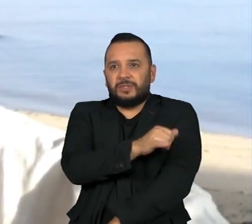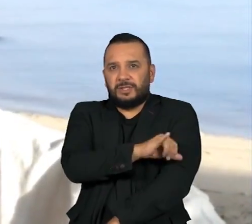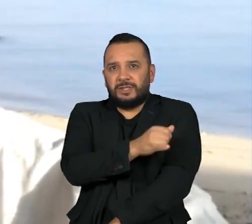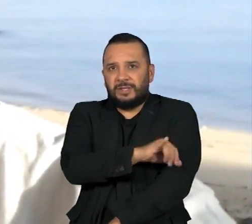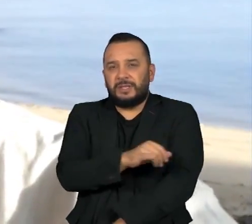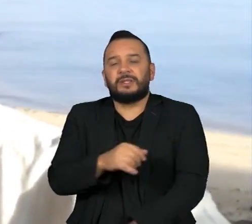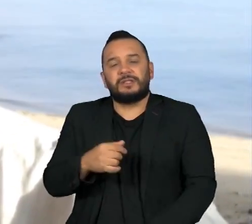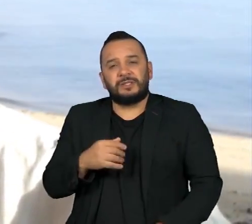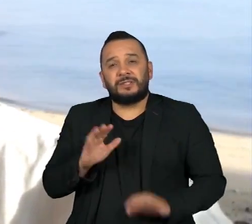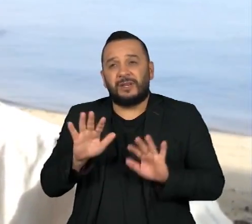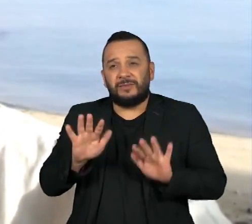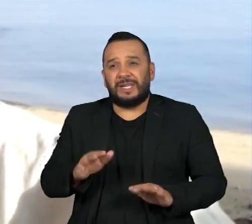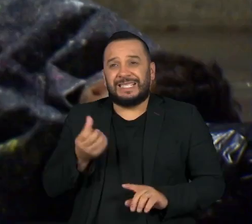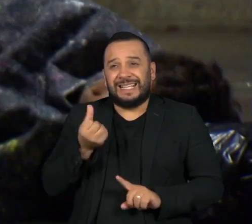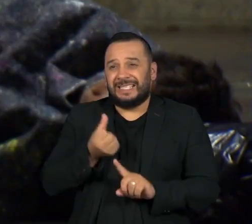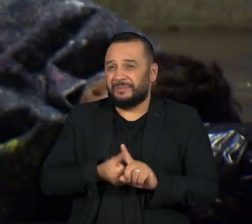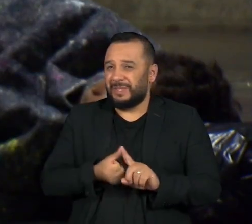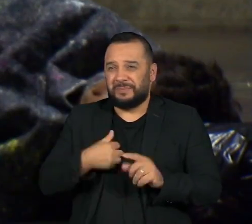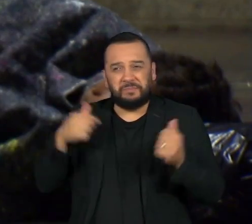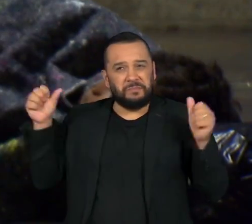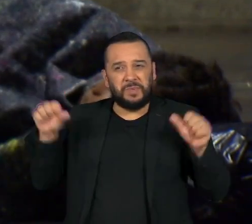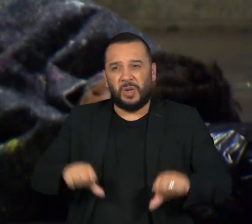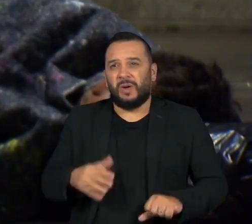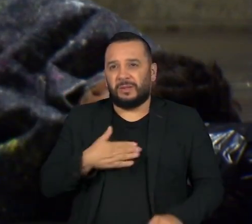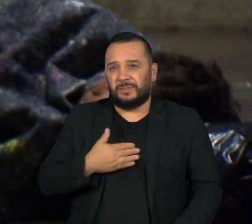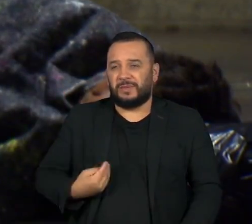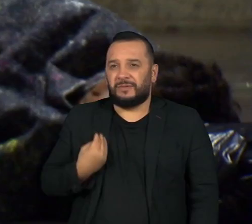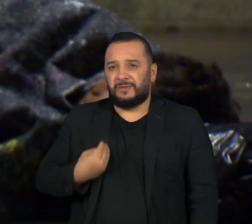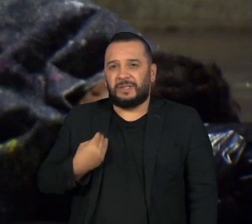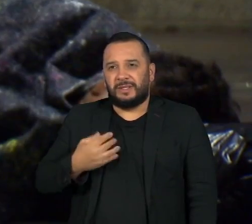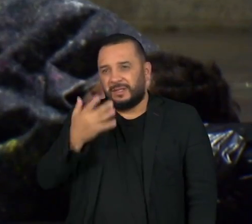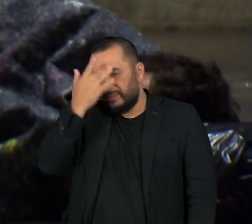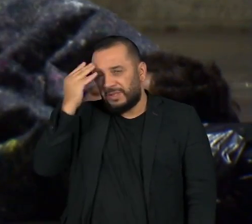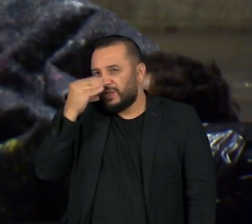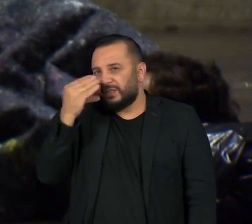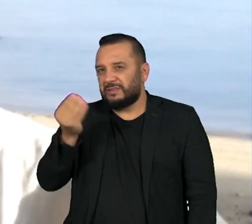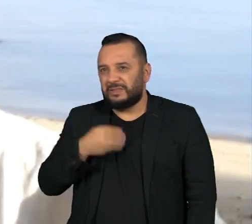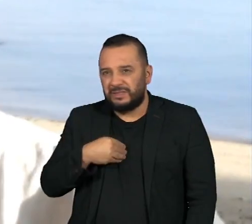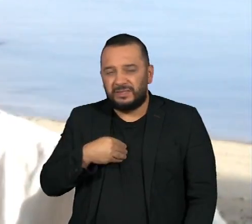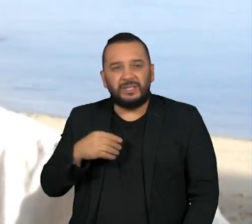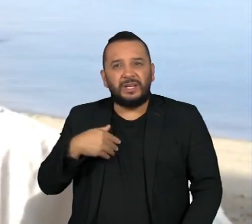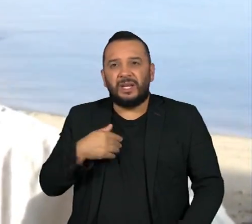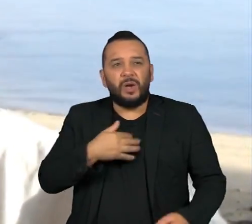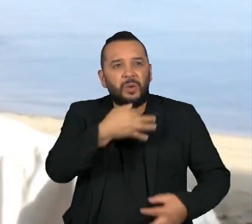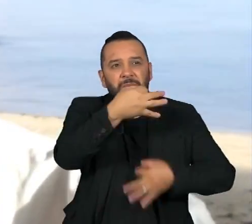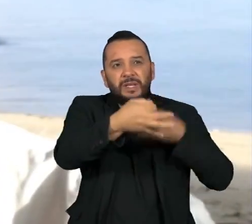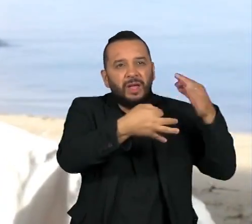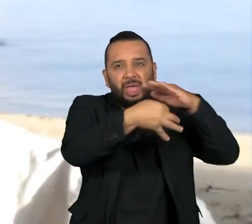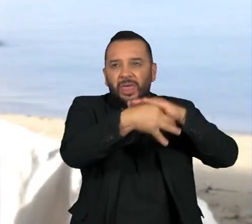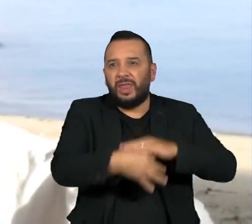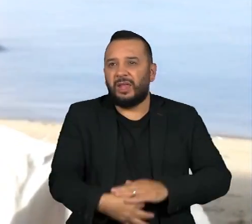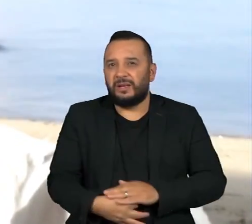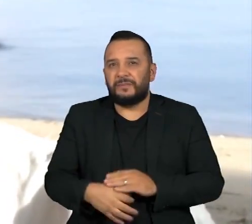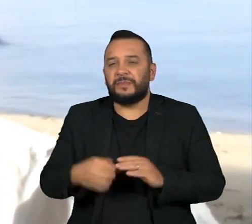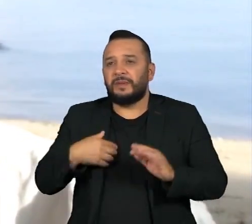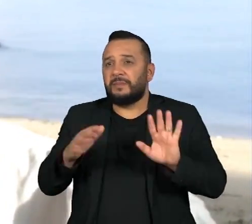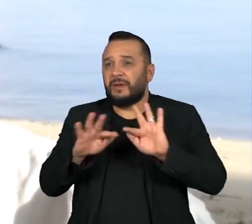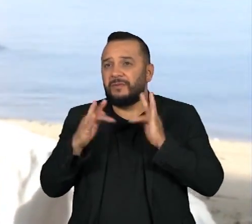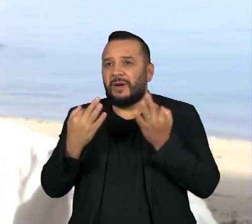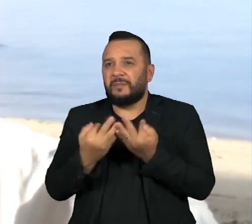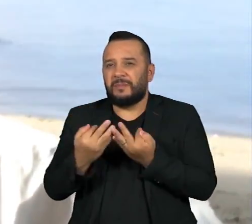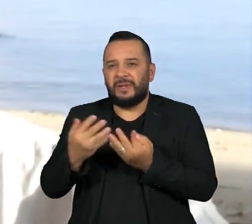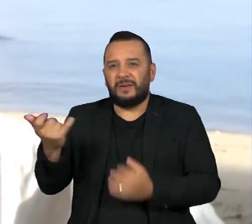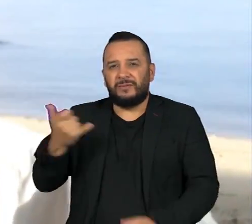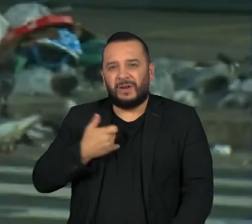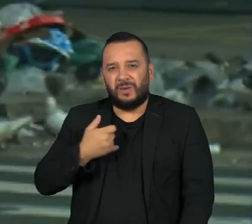6 piores meses da minha vida. E ali eu não era visto, não era ouvido. A minha família me chamava de vergonha e